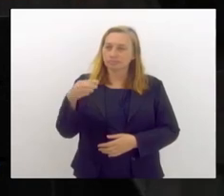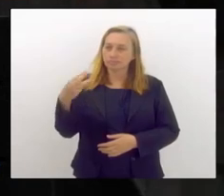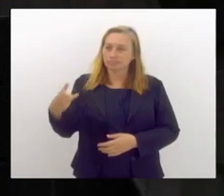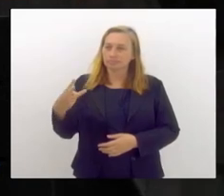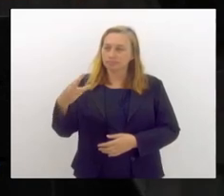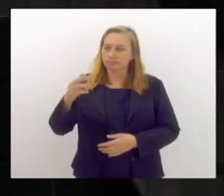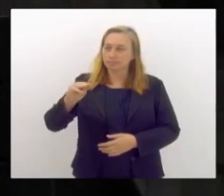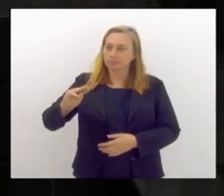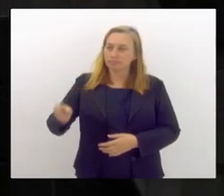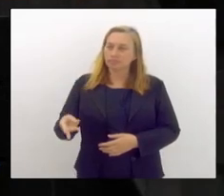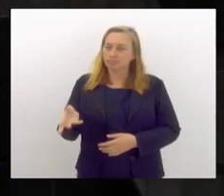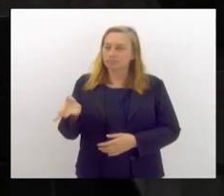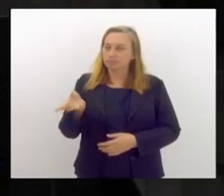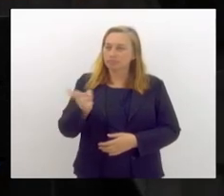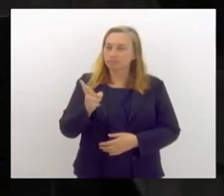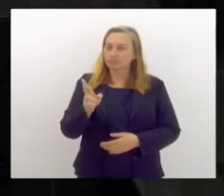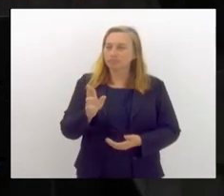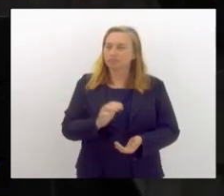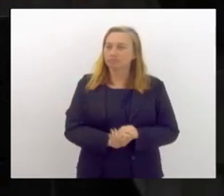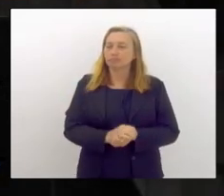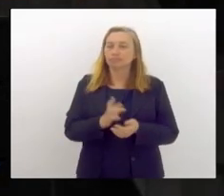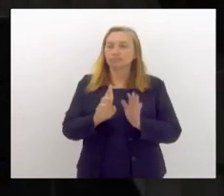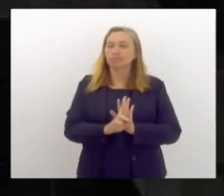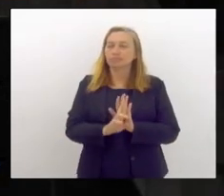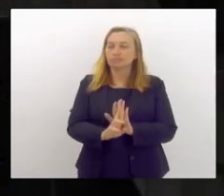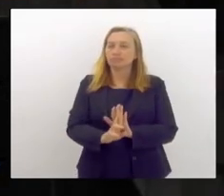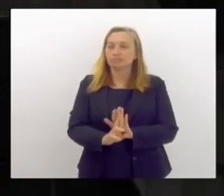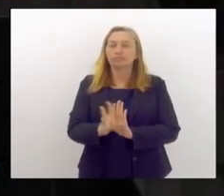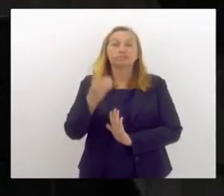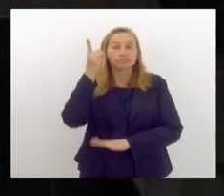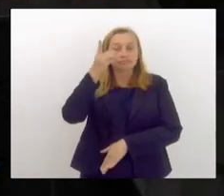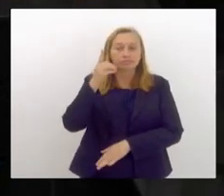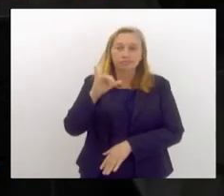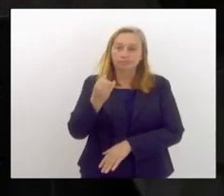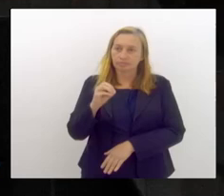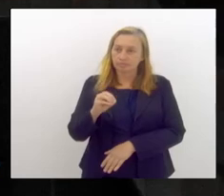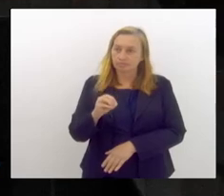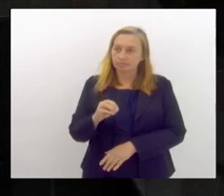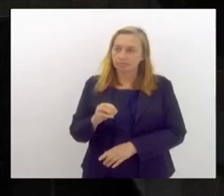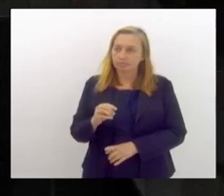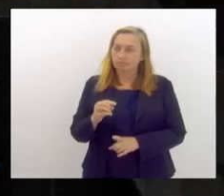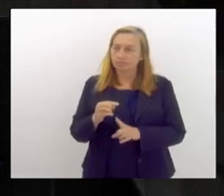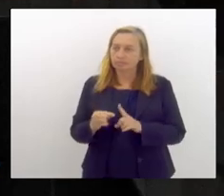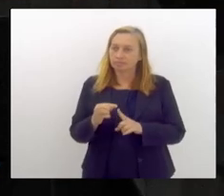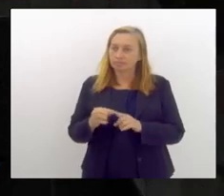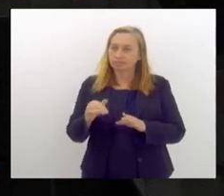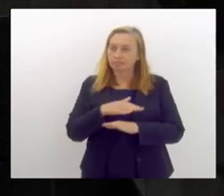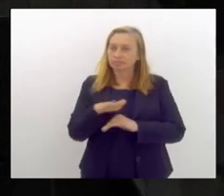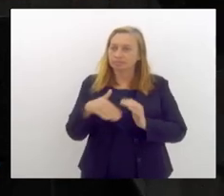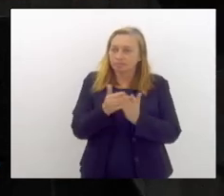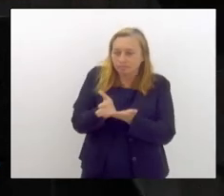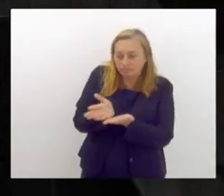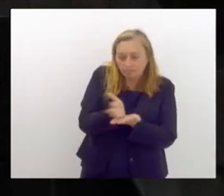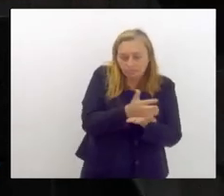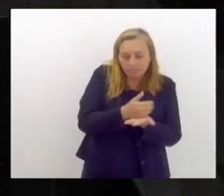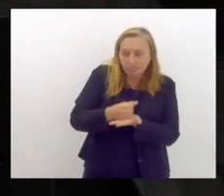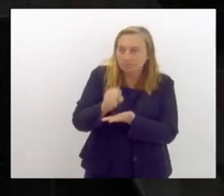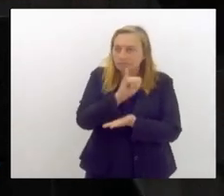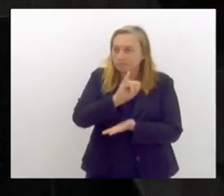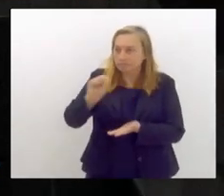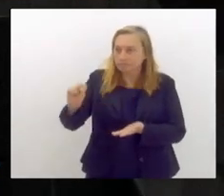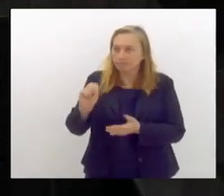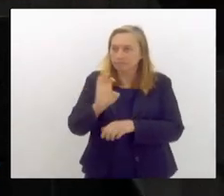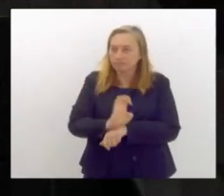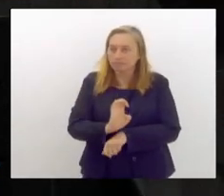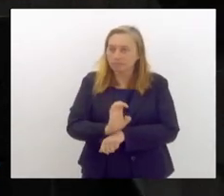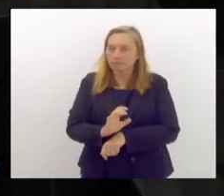Isto representa, deputado Sérgio Fernandes, um terço de toda a arrecadação do ICMS do Estado prevista